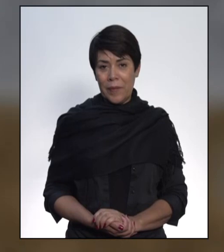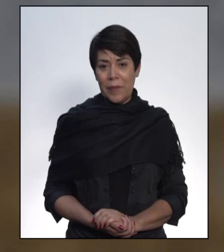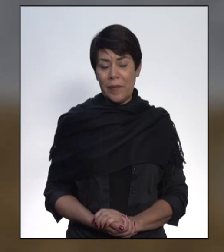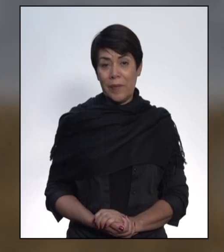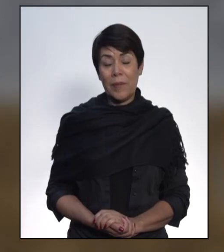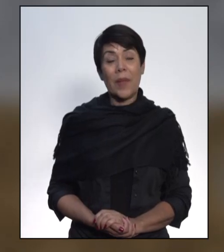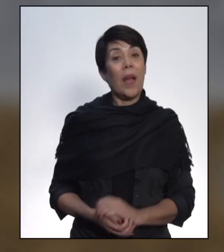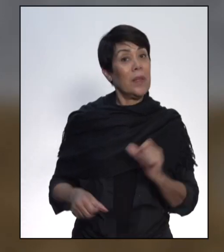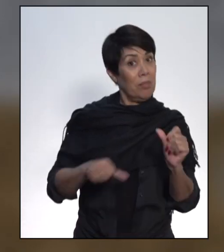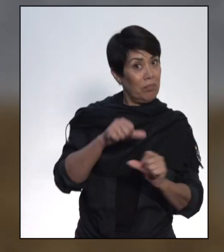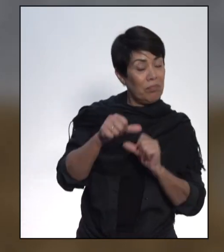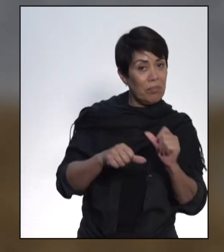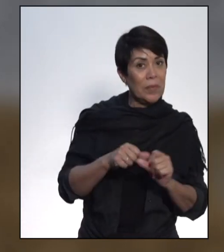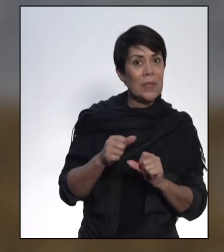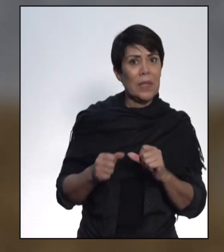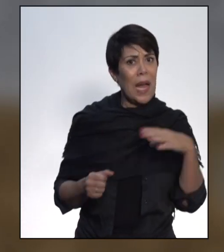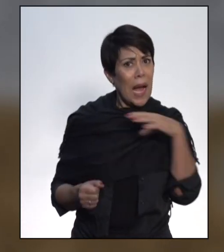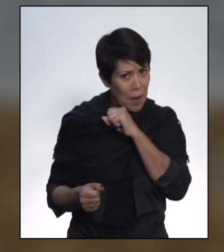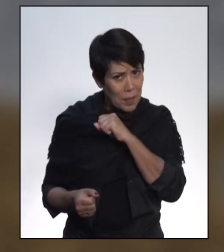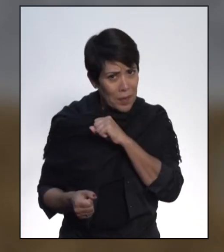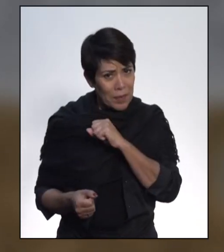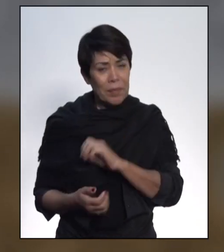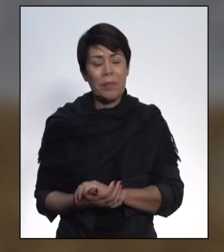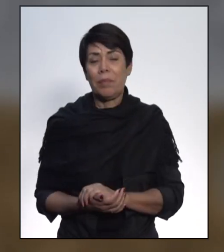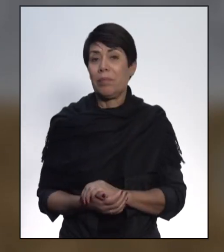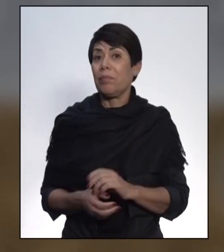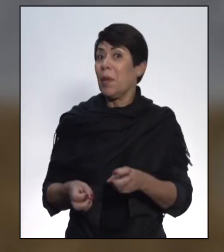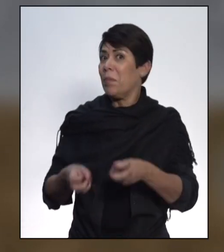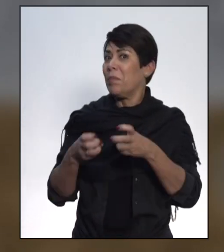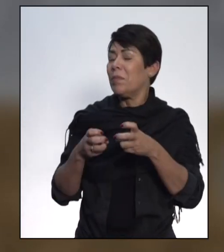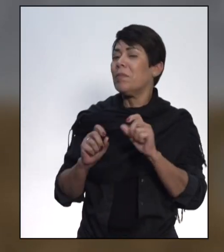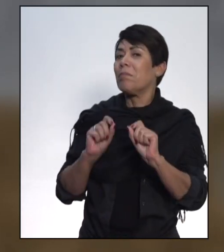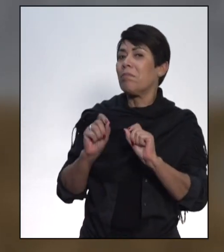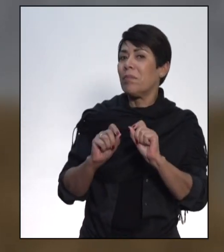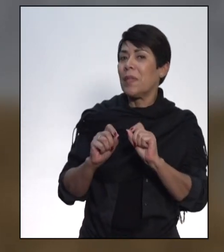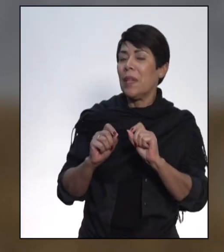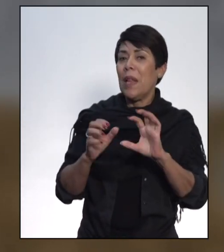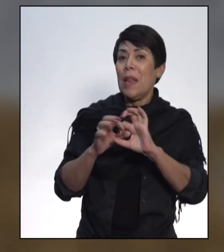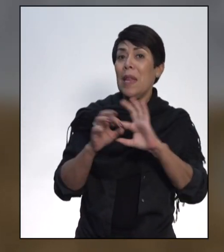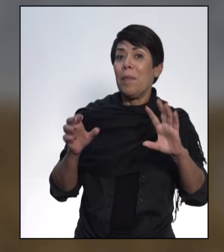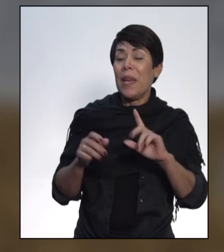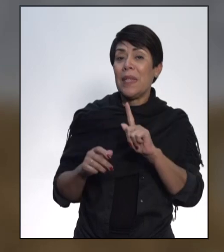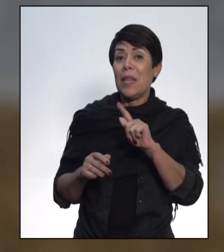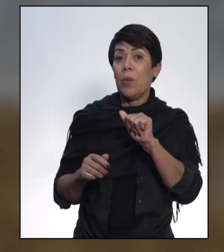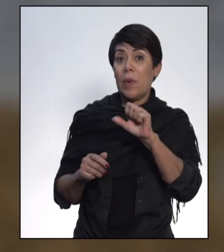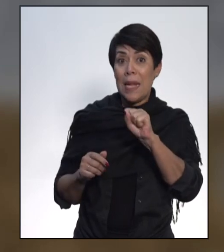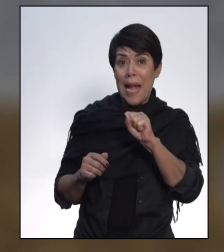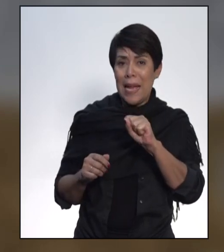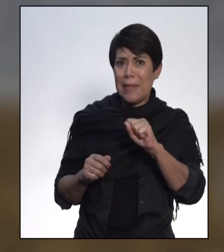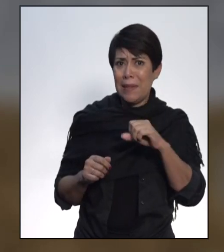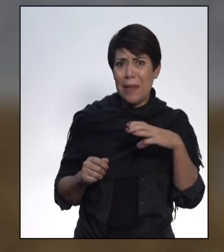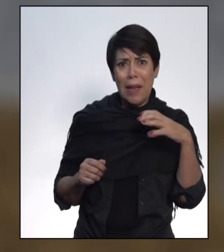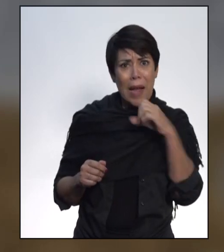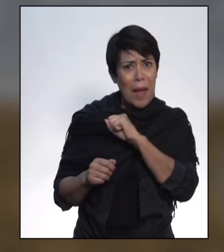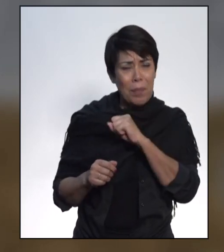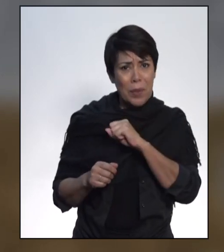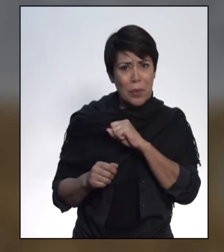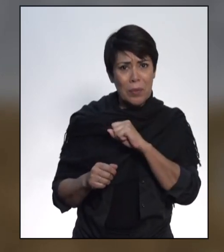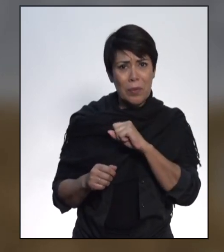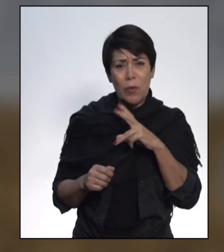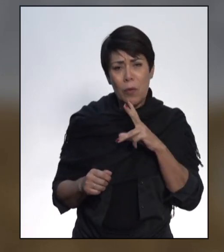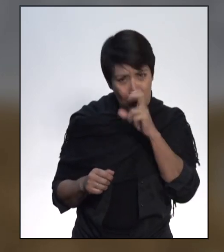Essa reação ela foi extremamente rápida, onde a gente pôde observar uma liberação de gás muito grande, muito